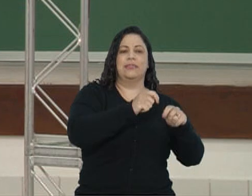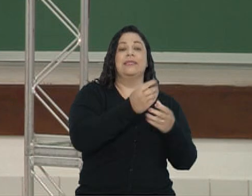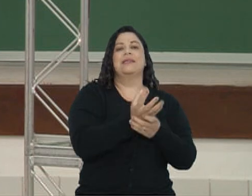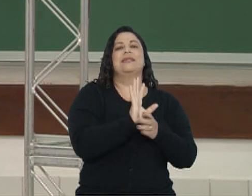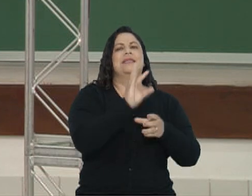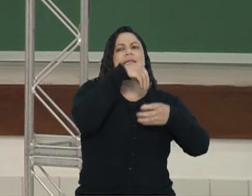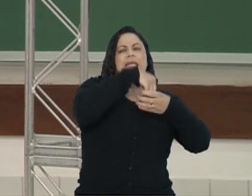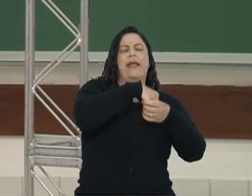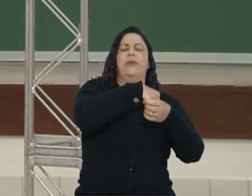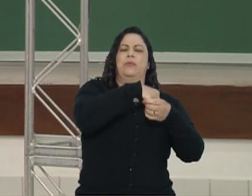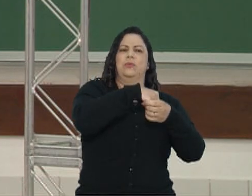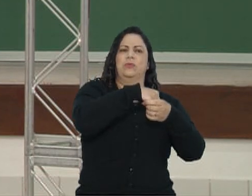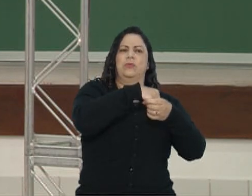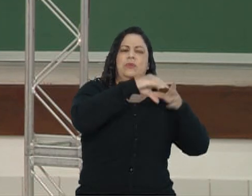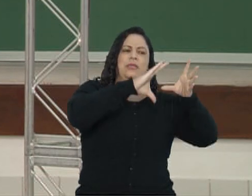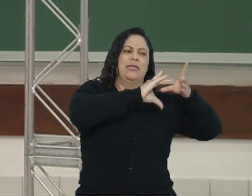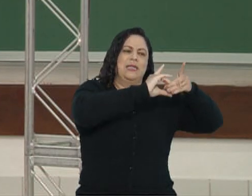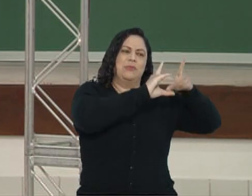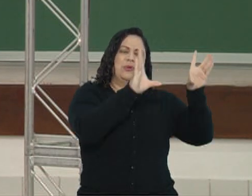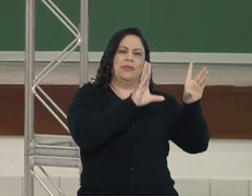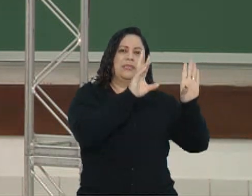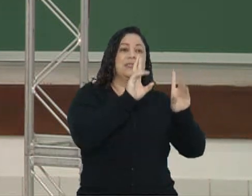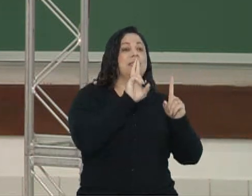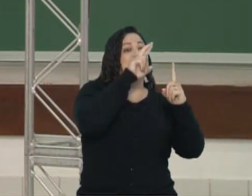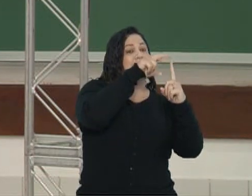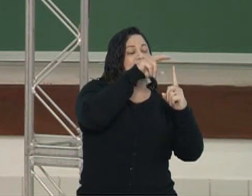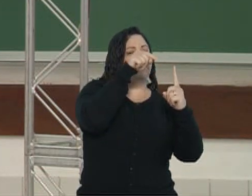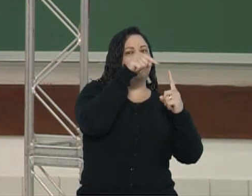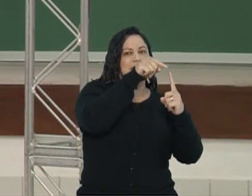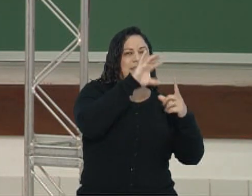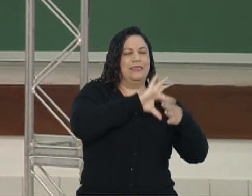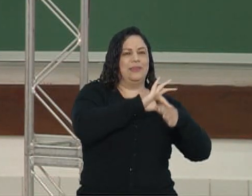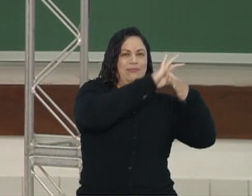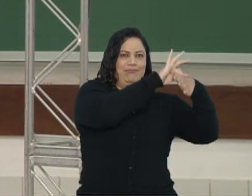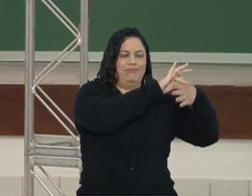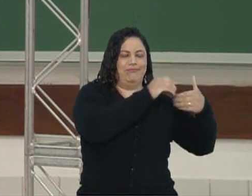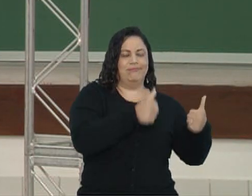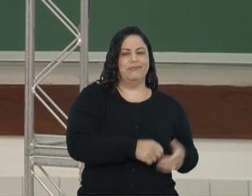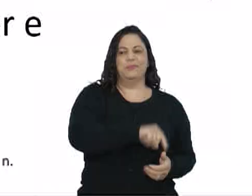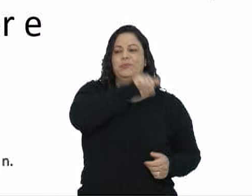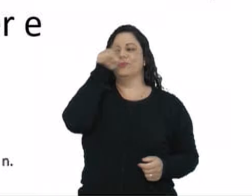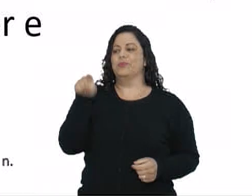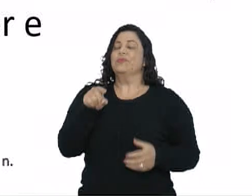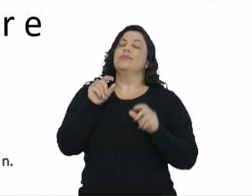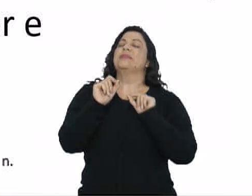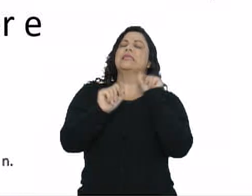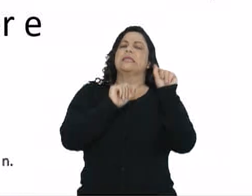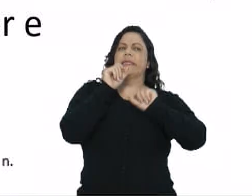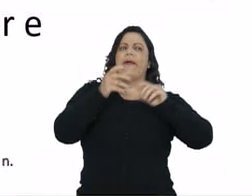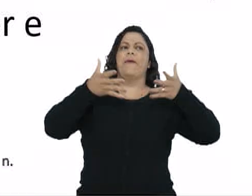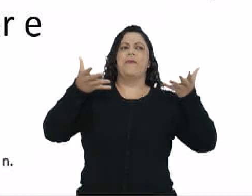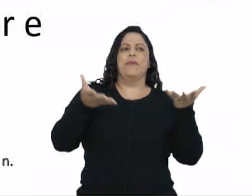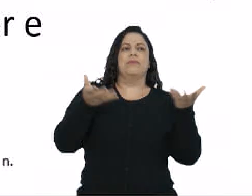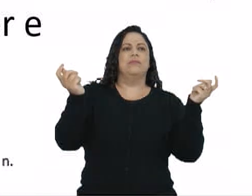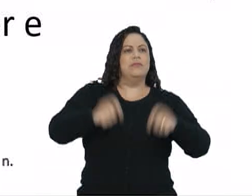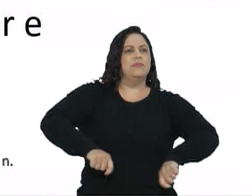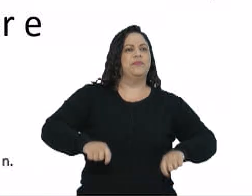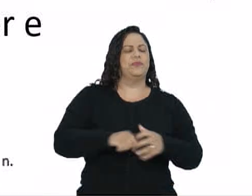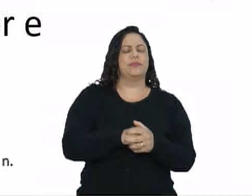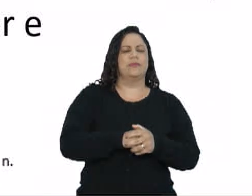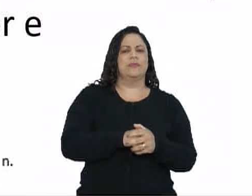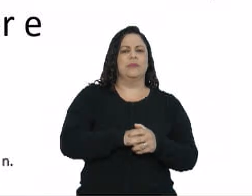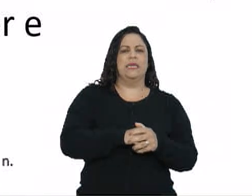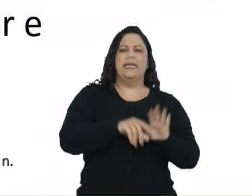democracia representativa, que a gente viu na aula passada. O Estado liberal vem a ser o sistema no qual predominam a